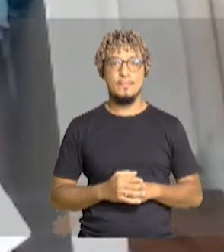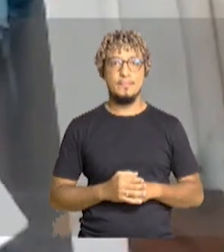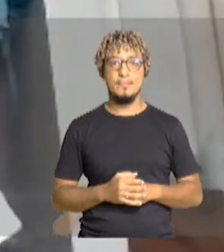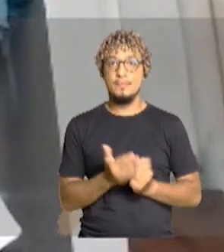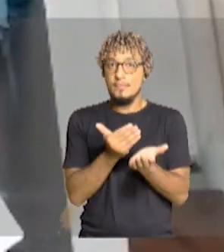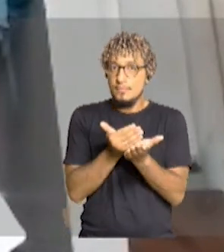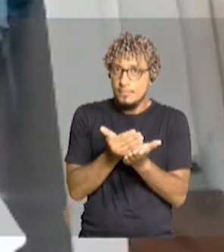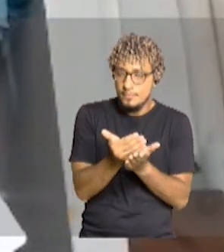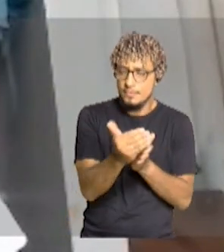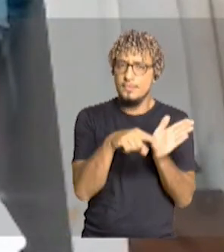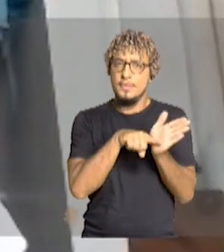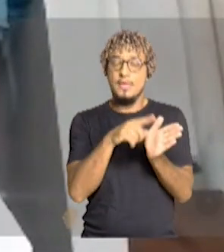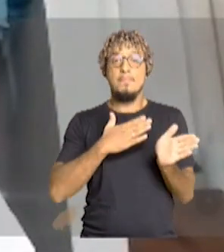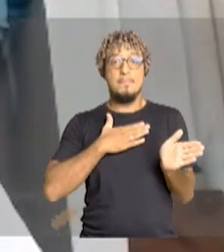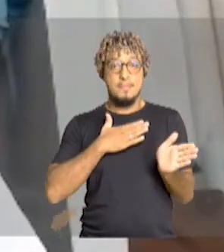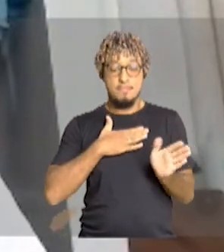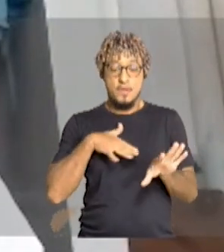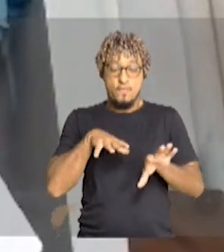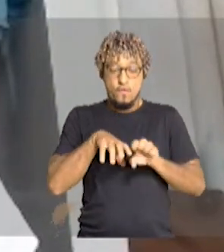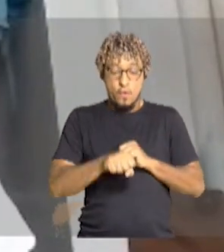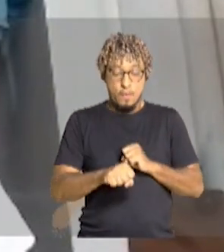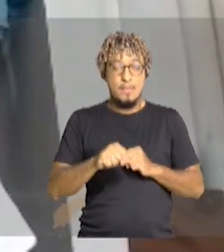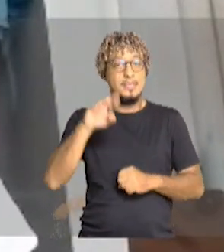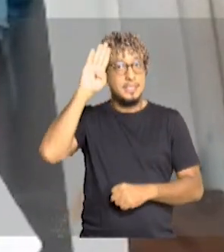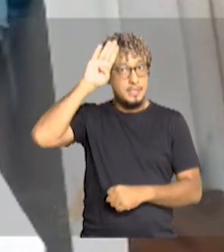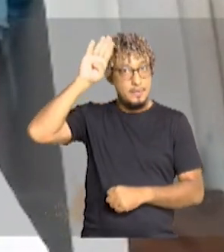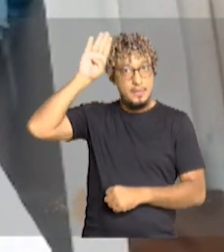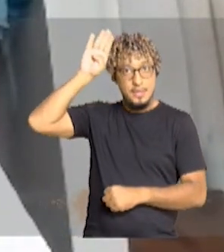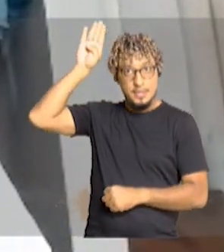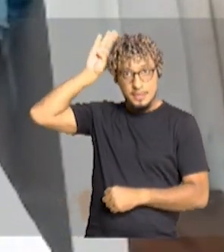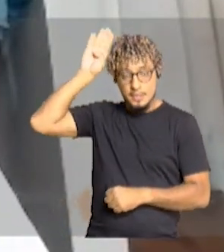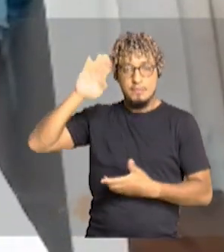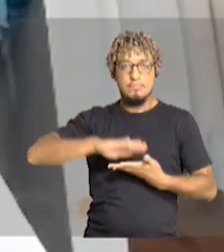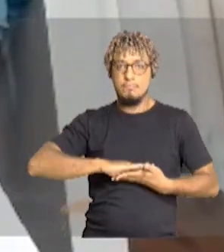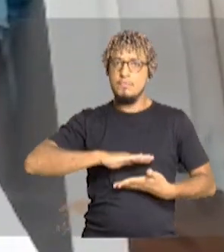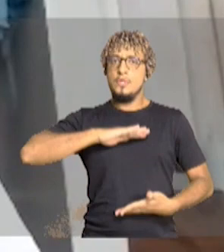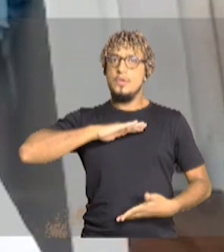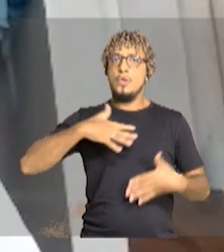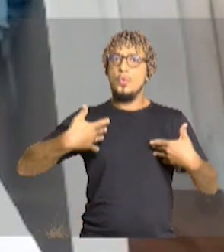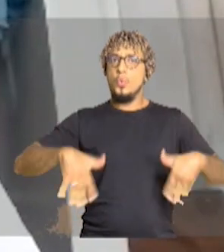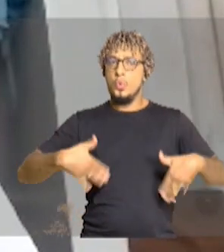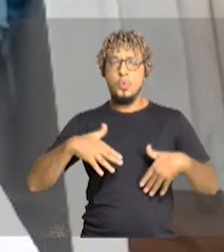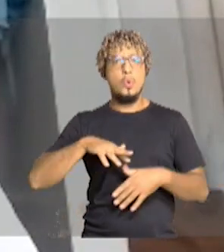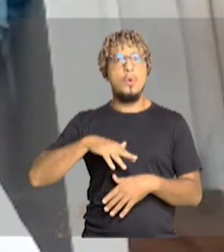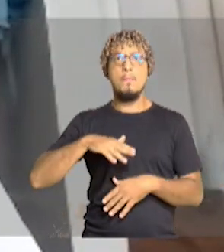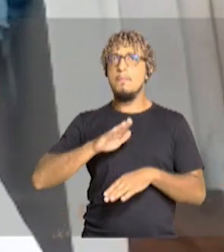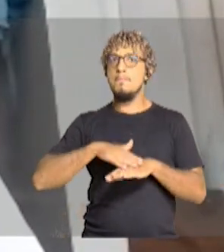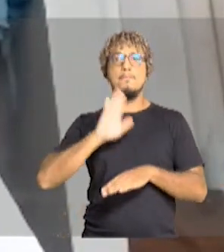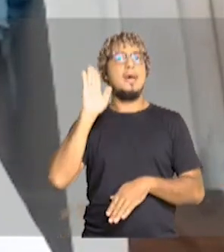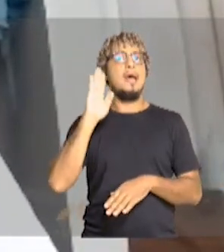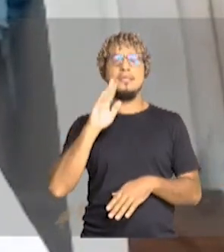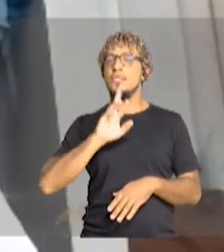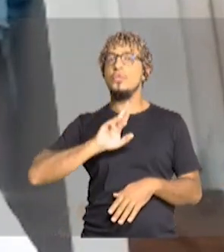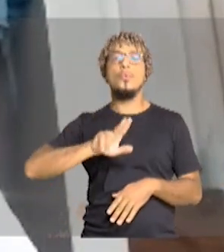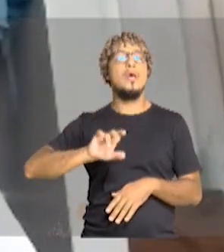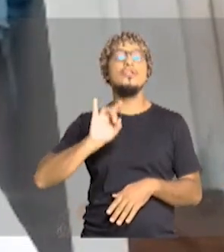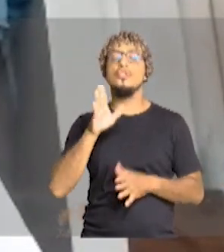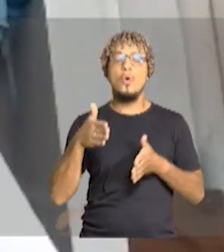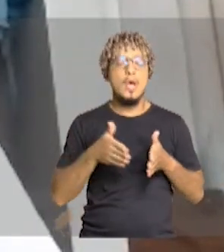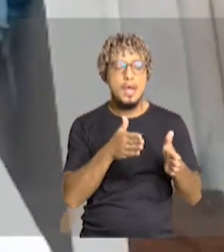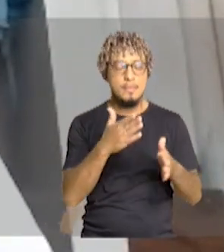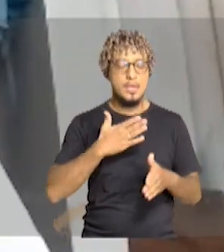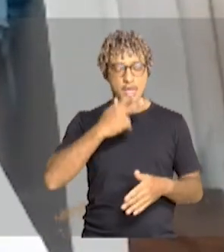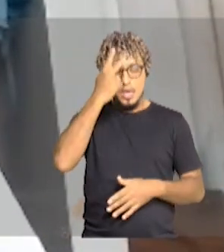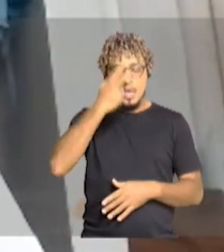iniciação científica para minha formação acadêmica ela está sendo muito mais do que um caminho que está me levando a ser uma pessoa